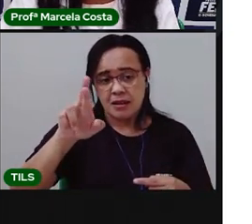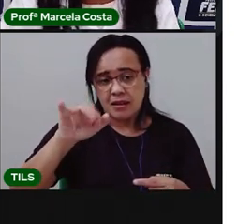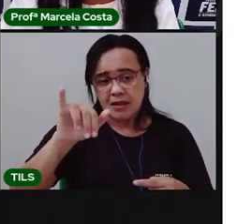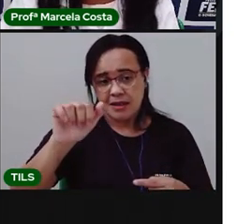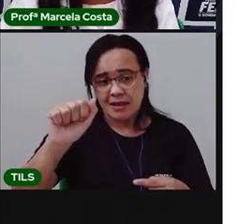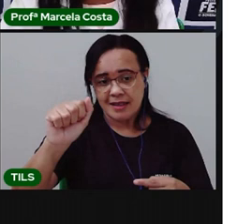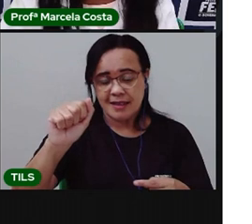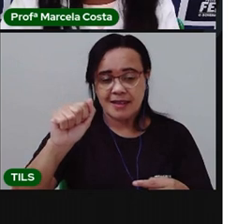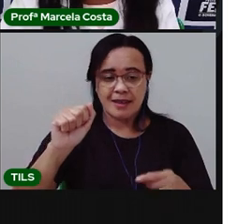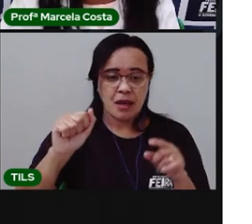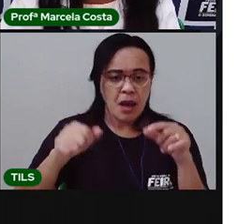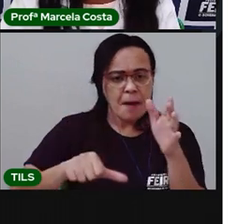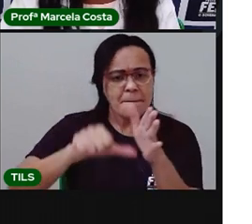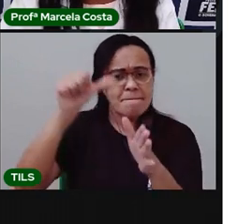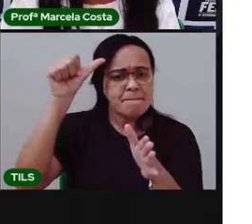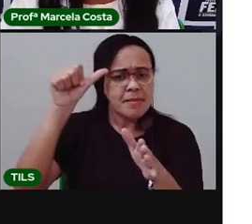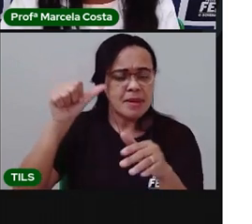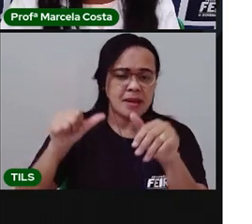A, né? Olha aqui.